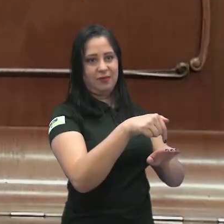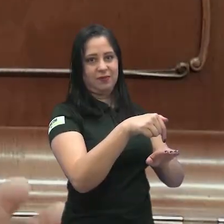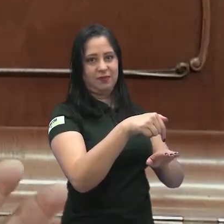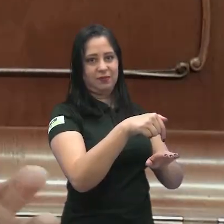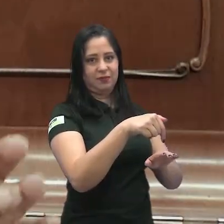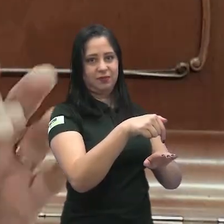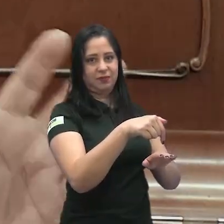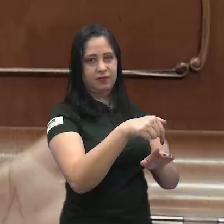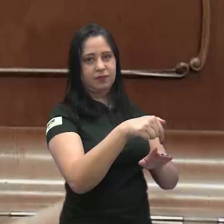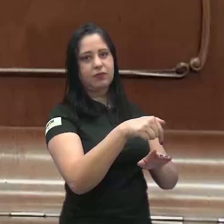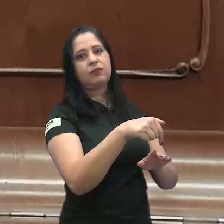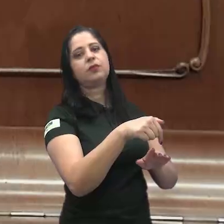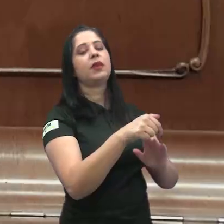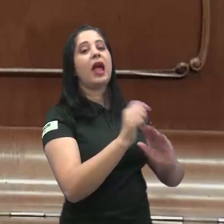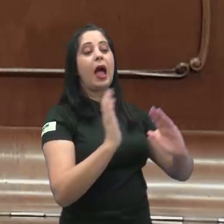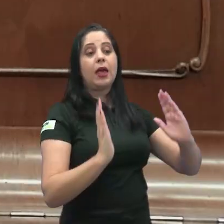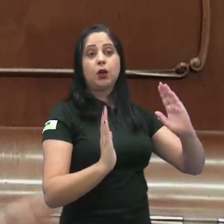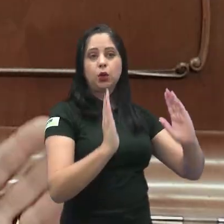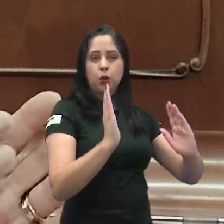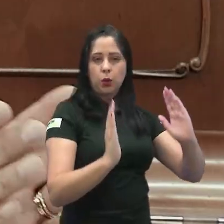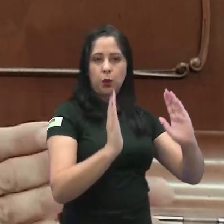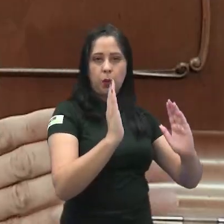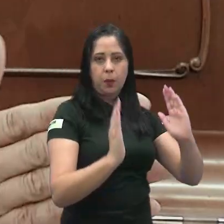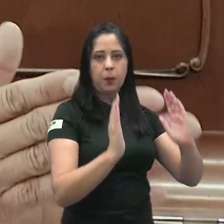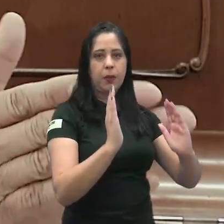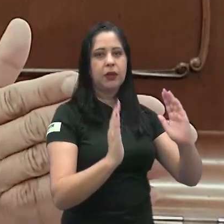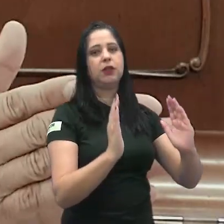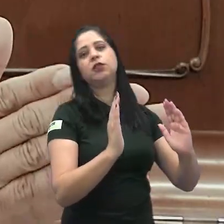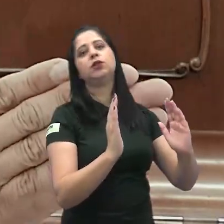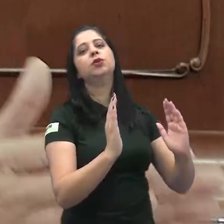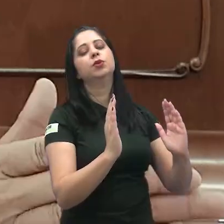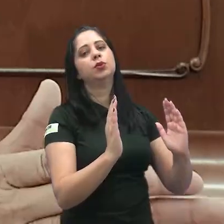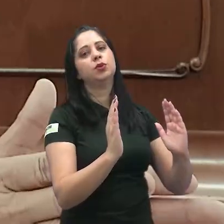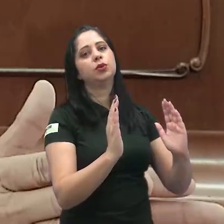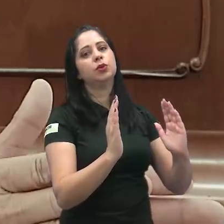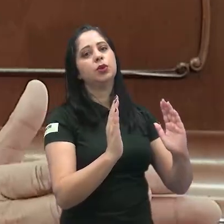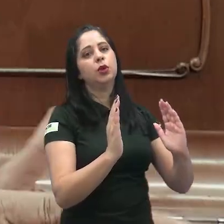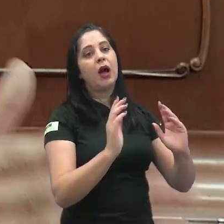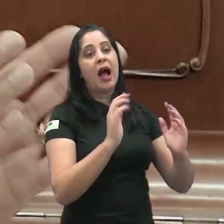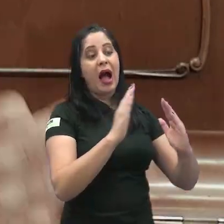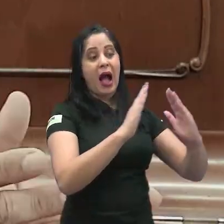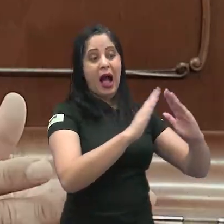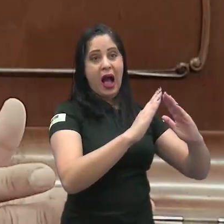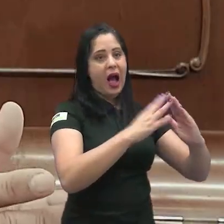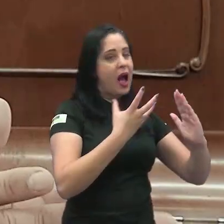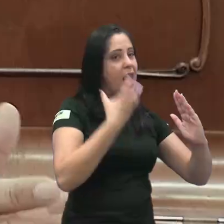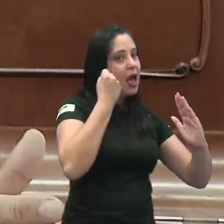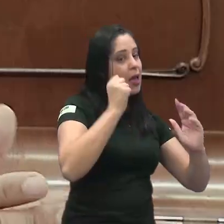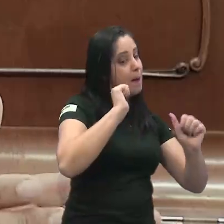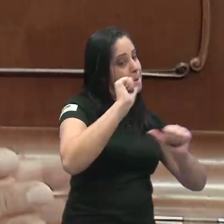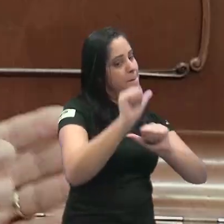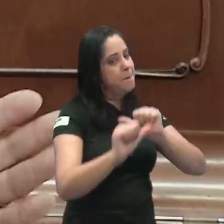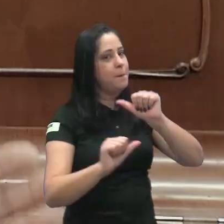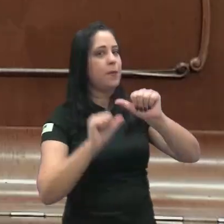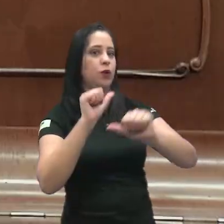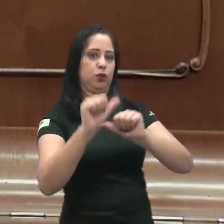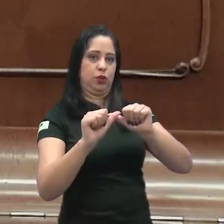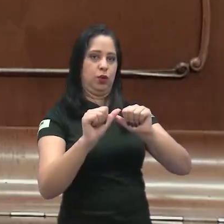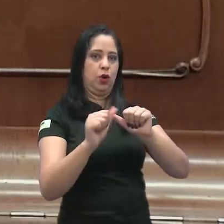Aí teve um período que passou de internato para semi-internato e